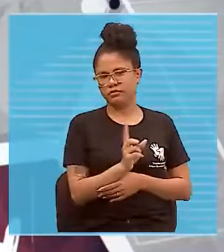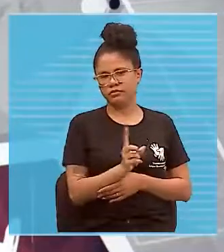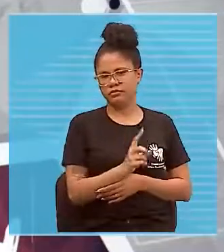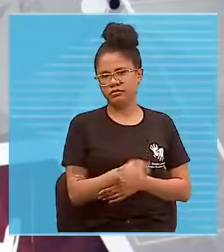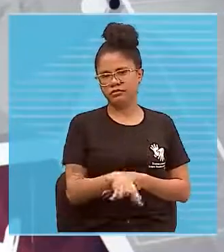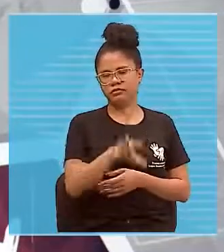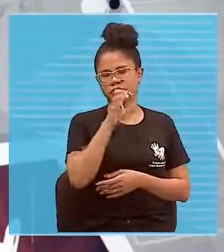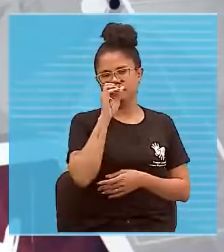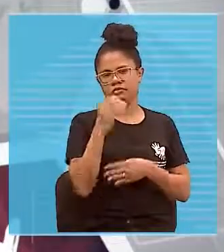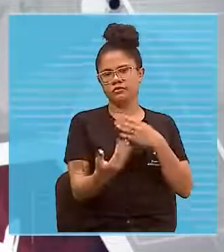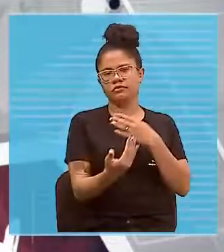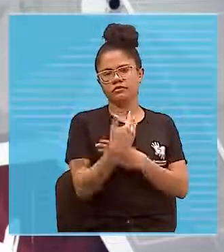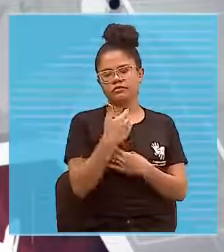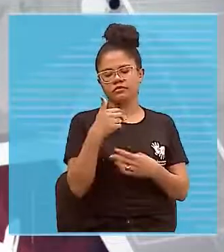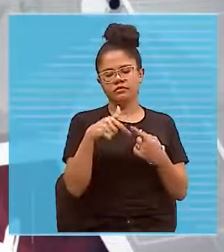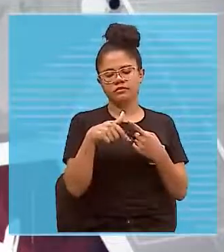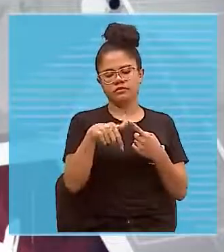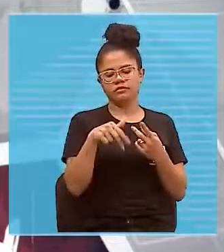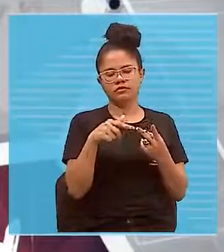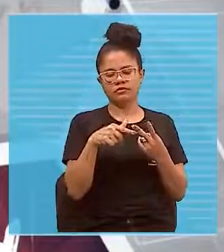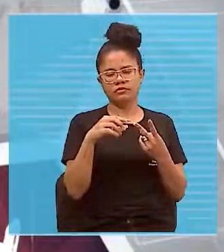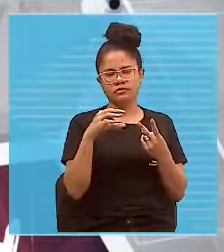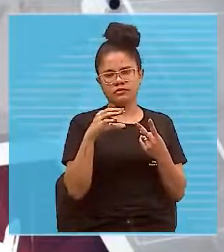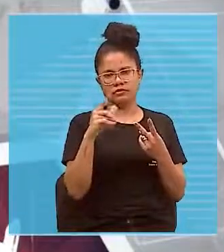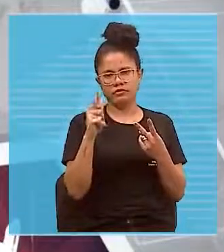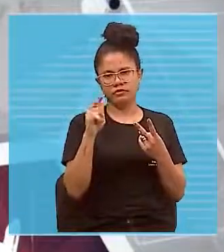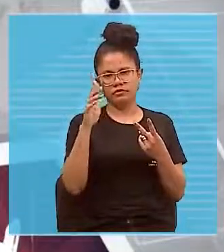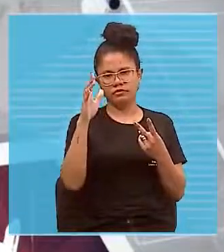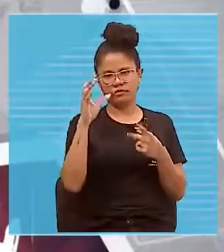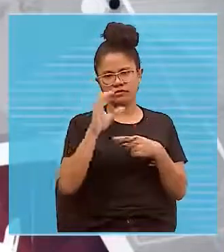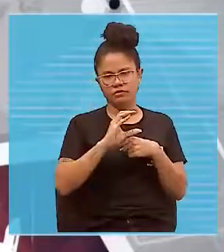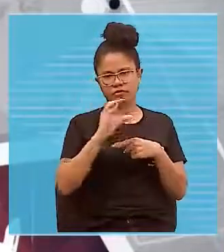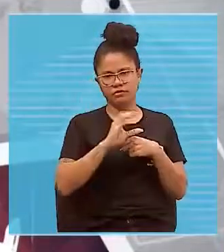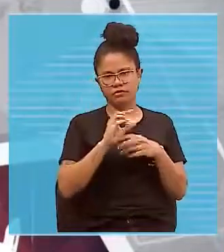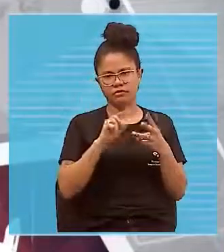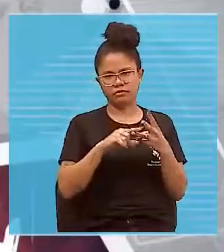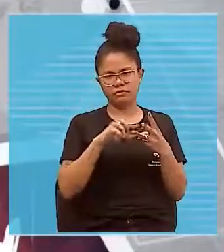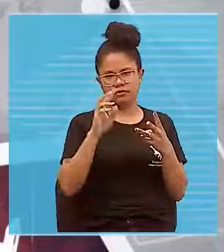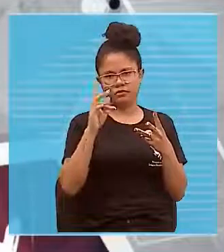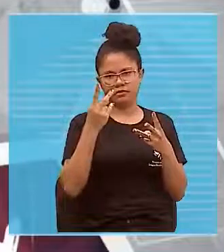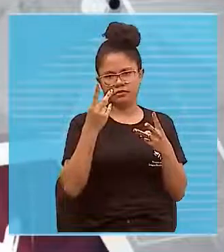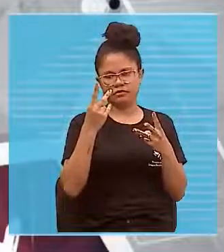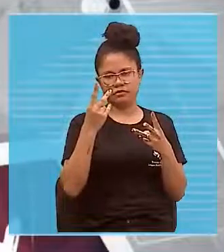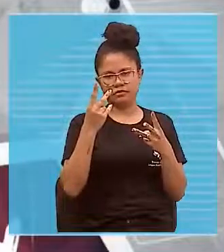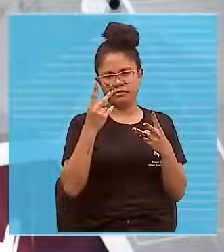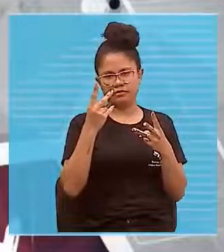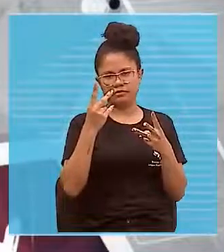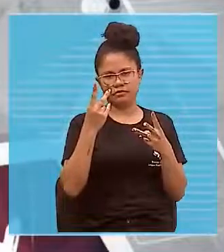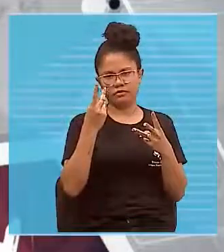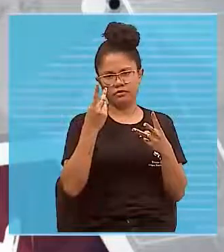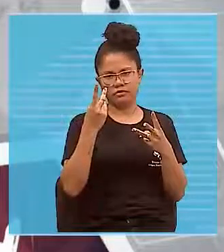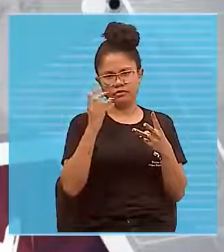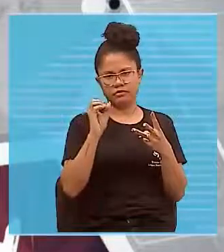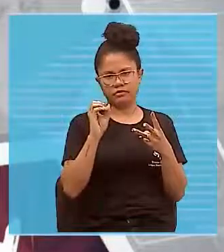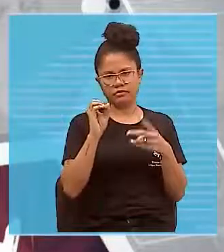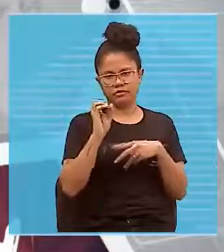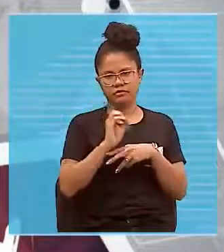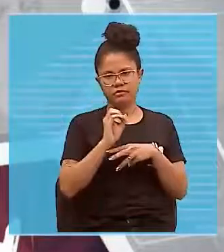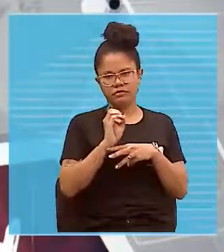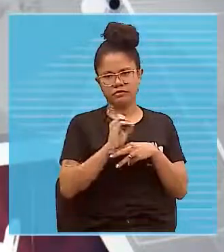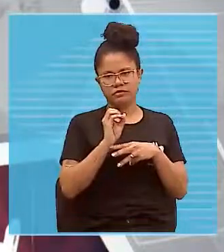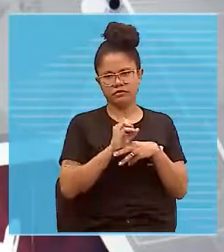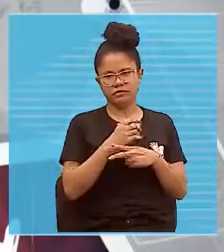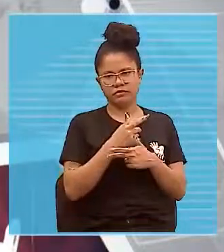entrou principalmente nitrogênio, gás carbônico, oxigênio. Entrou pelas minhas narinas várias espécies